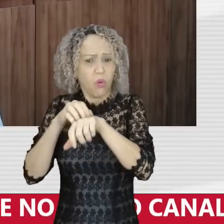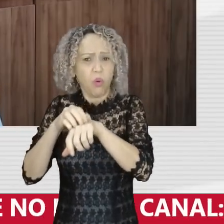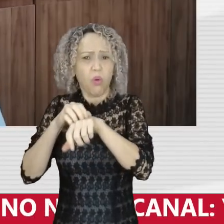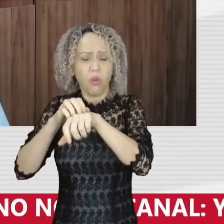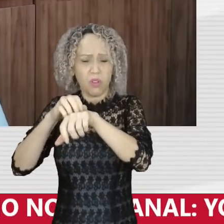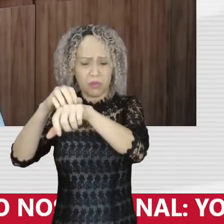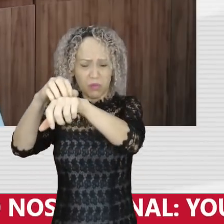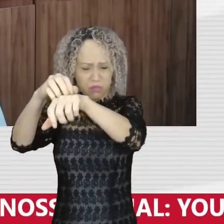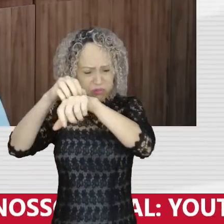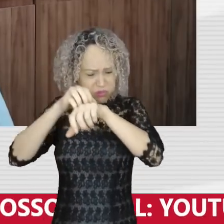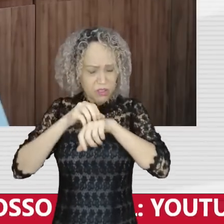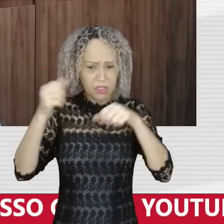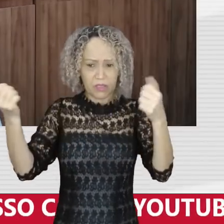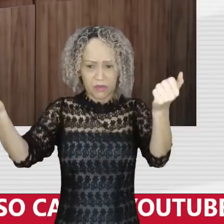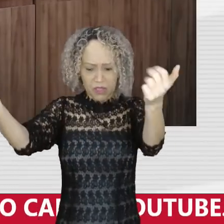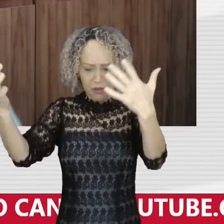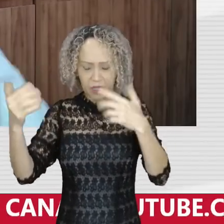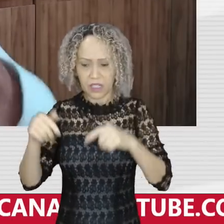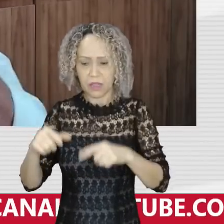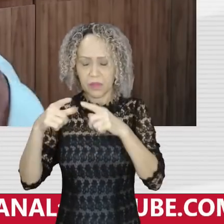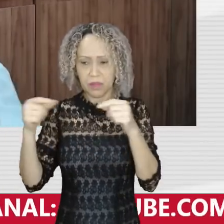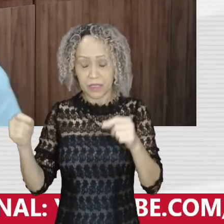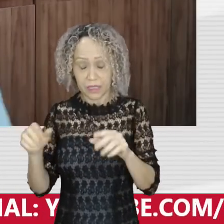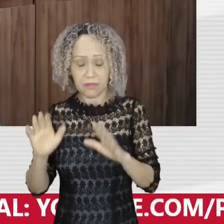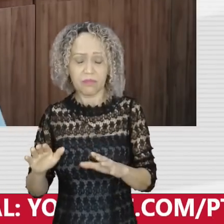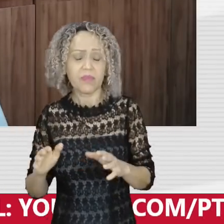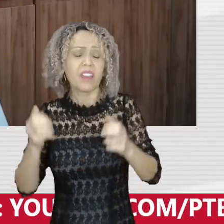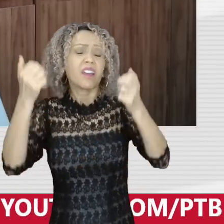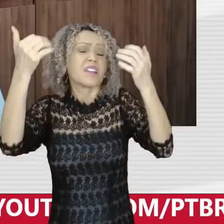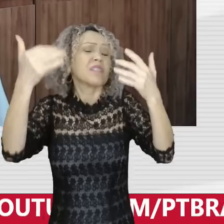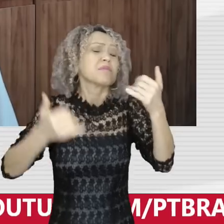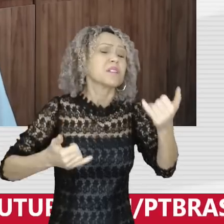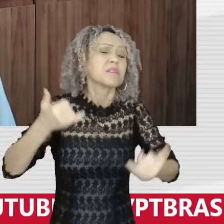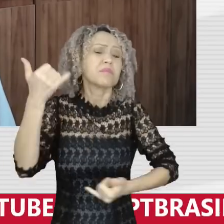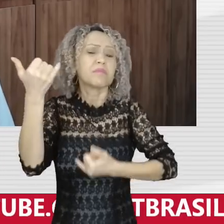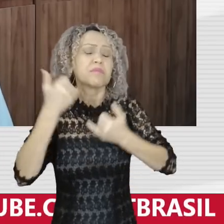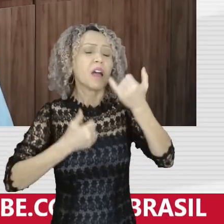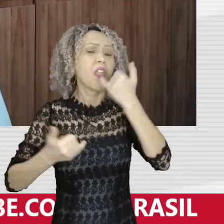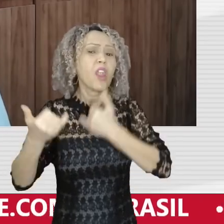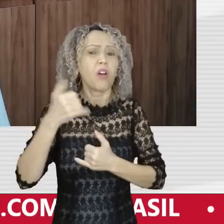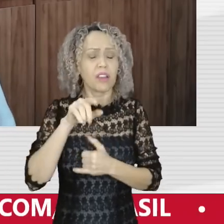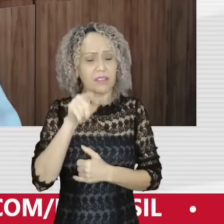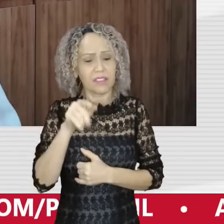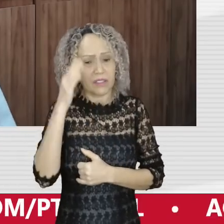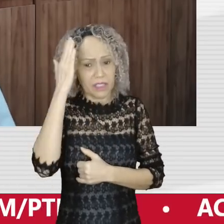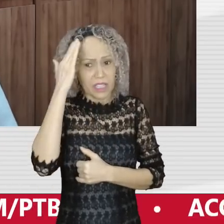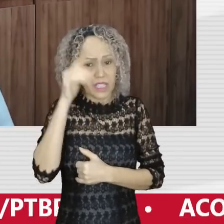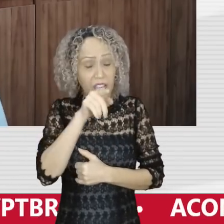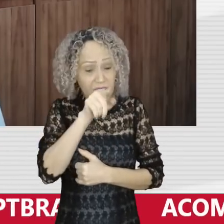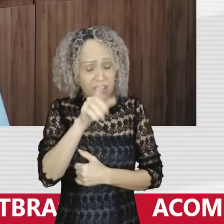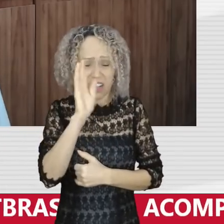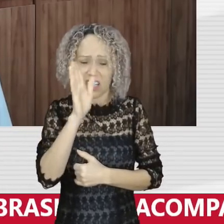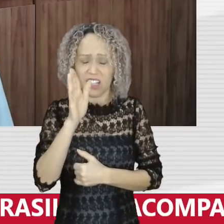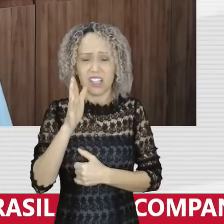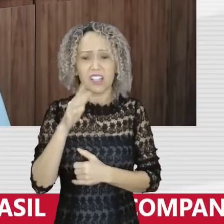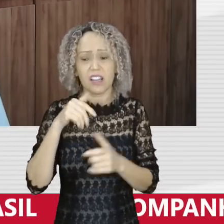da posse. Você que já viu outras posses, fale um pouco, porque isso é um evento muito importante para todos